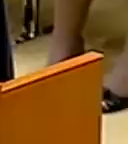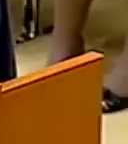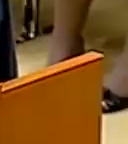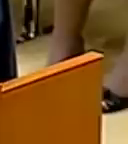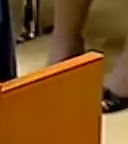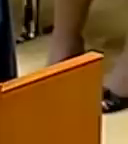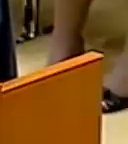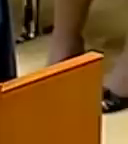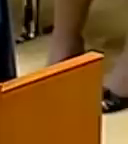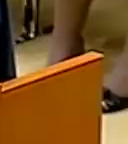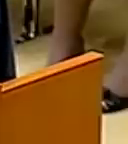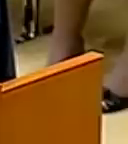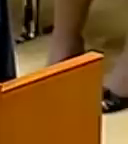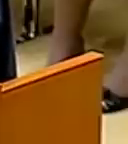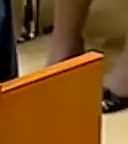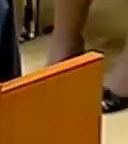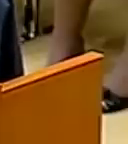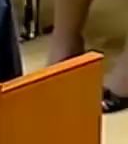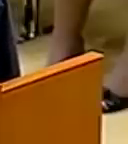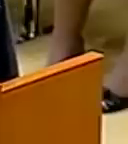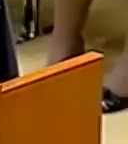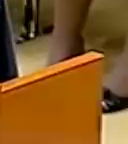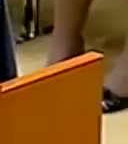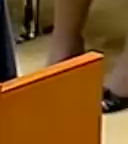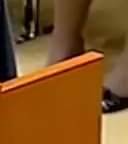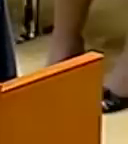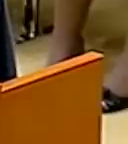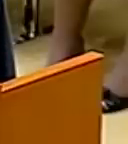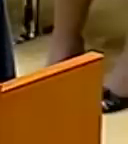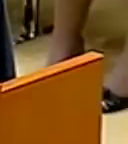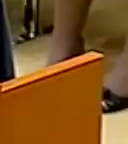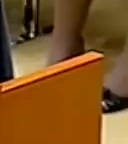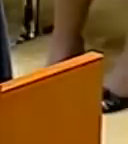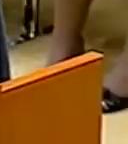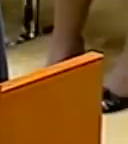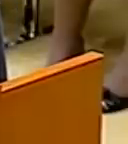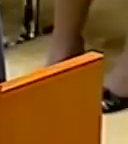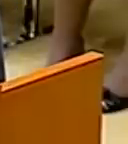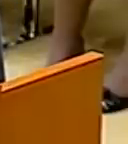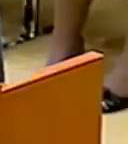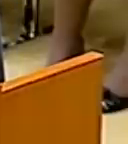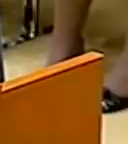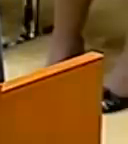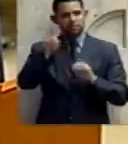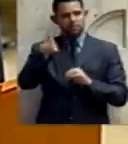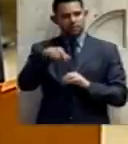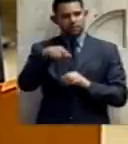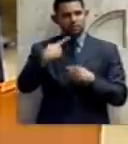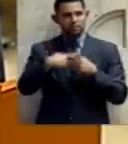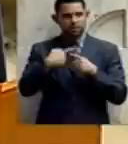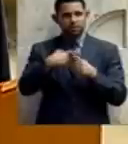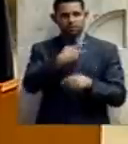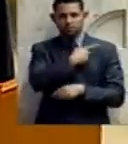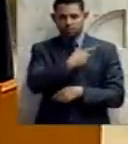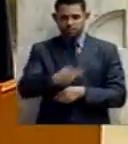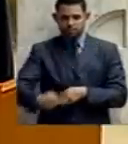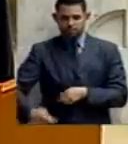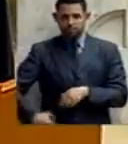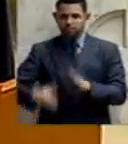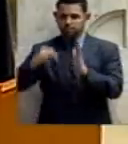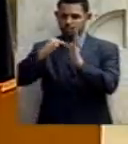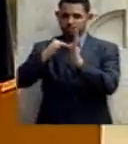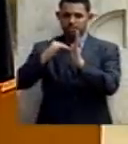querido presidente da Câmara dos Deputados, Marco Maia, eminente senador José Sarney, presidente do Senado